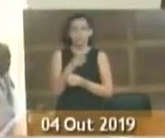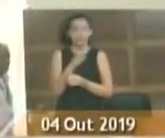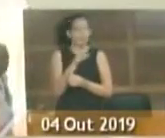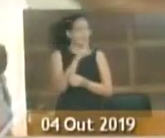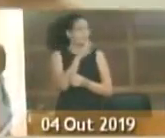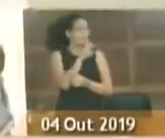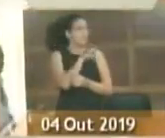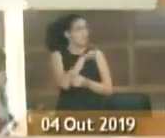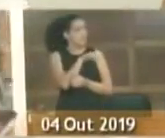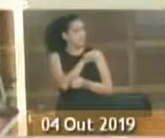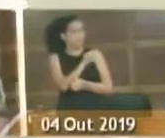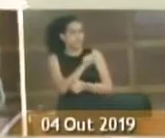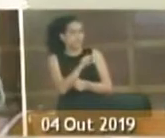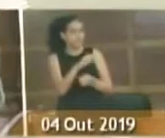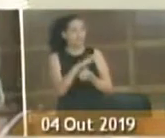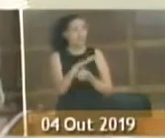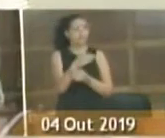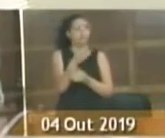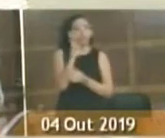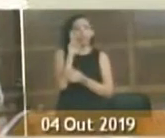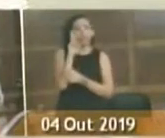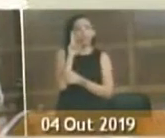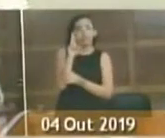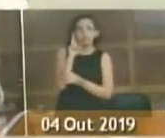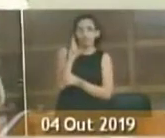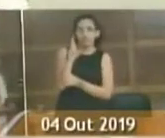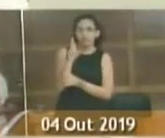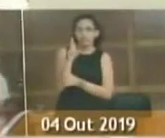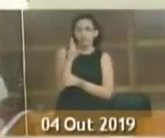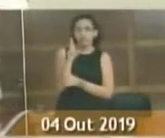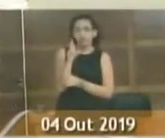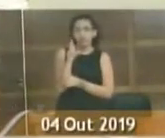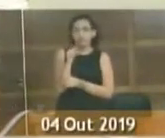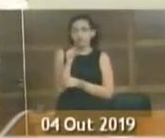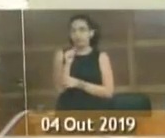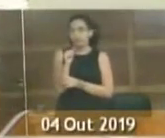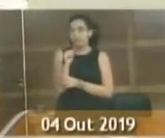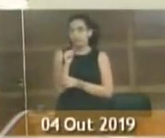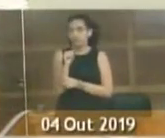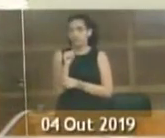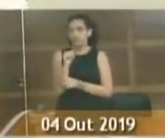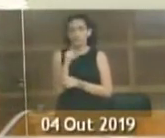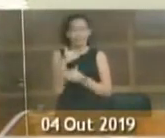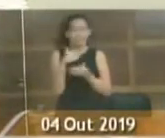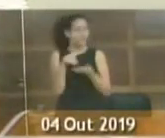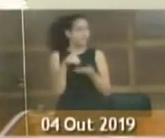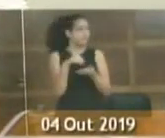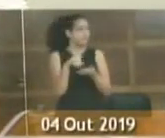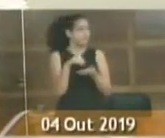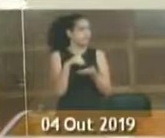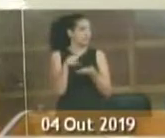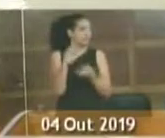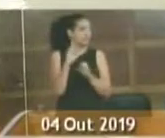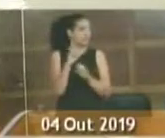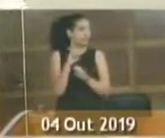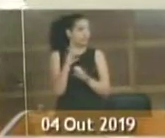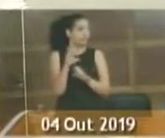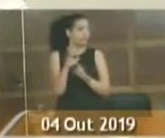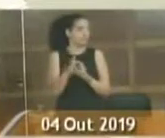Denise Jordão, por estar aqui representando, né, a Secretaria Municipal de